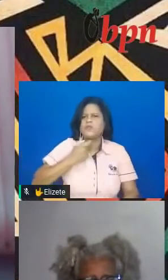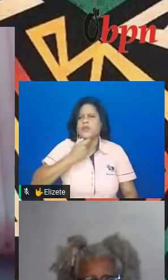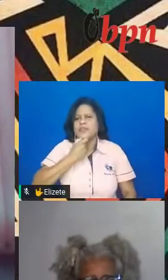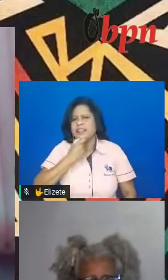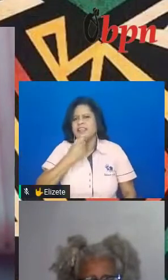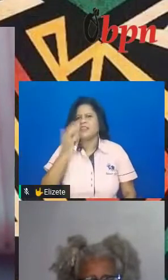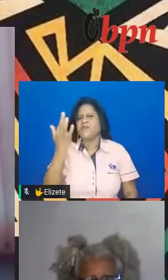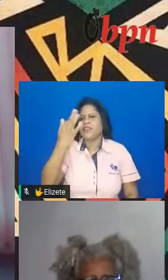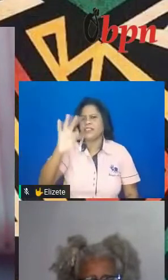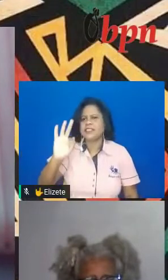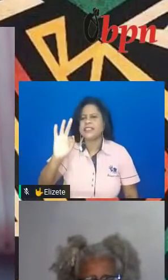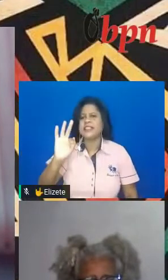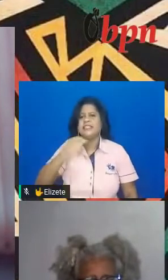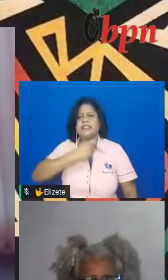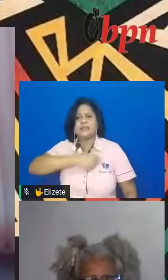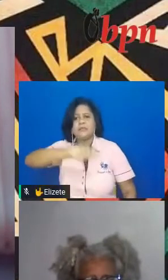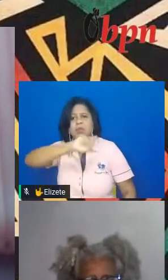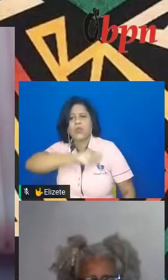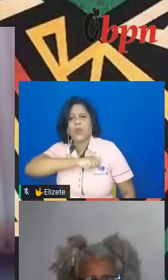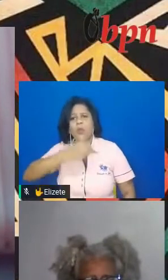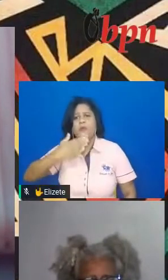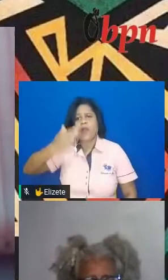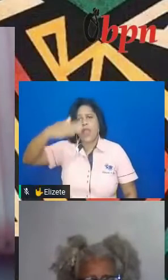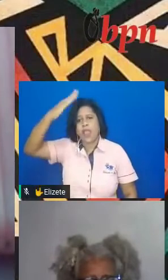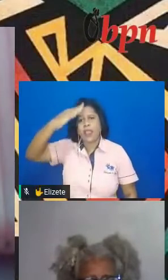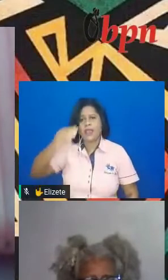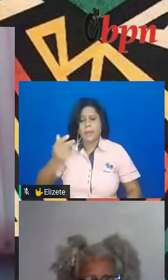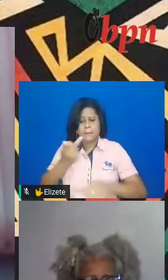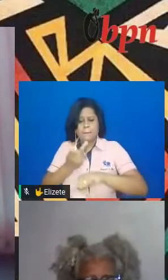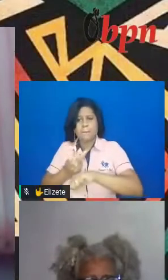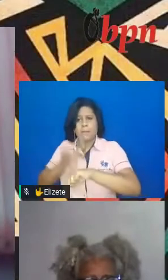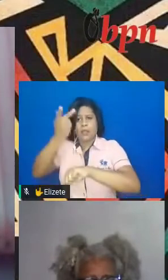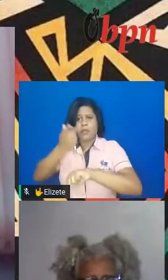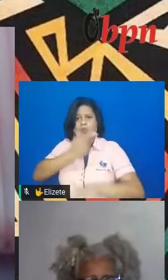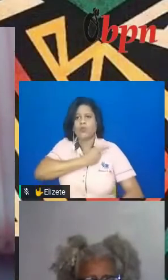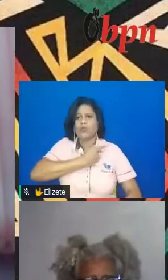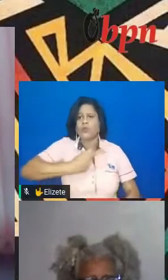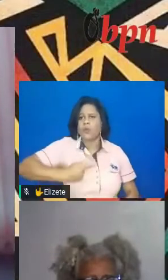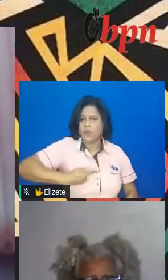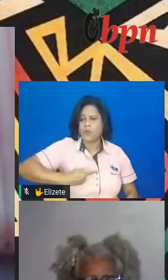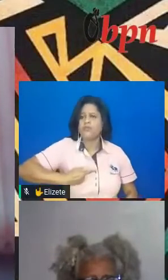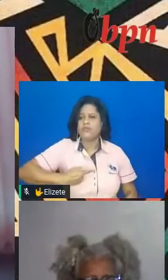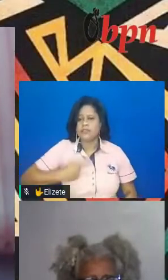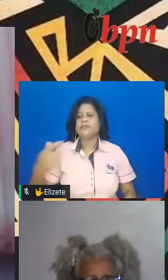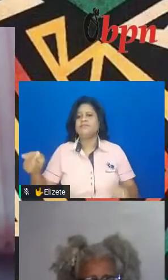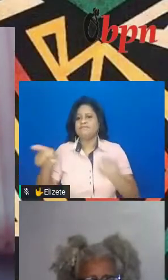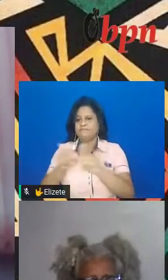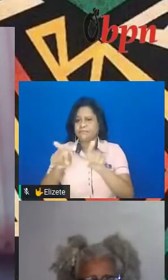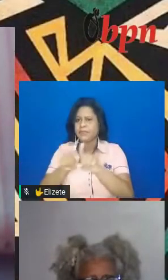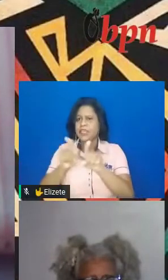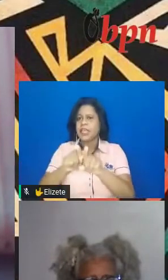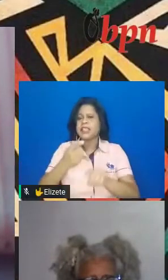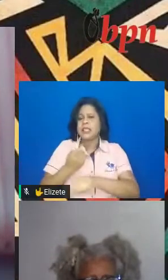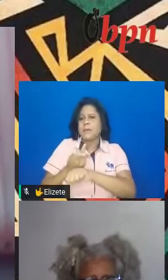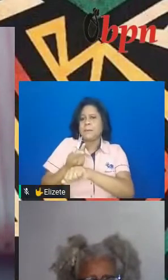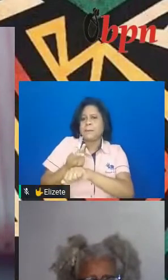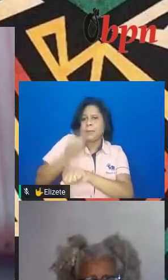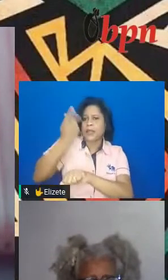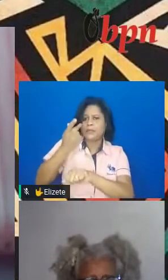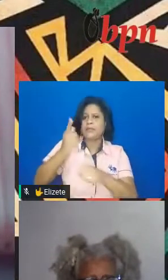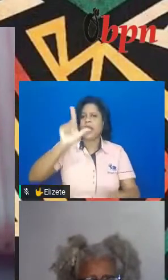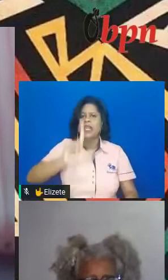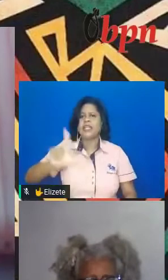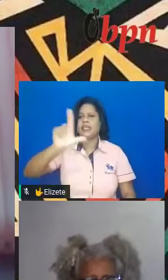e o árabe. Ela ganhou o prêmio Governo de Minas Gerais pelo conjunto de sua obra. Ganhou o prêmio Nicola Gillen de Literatura